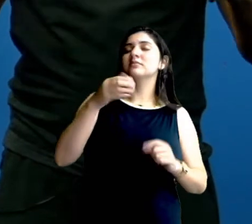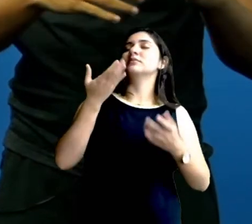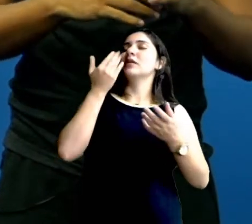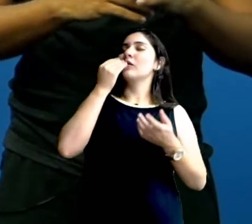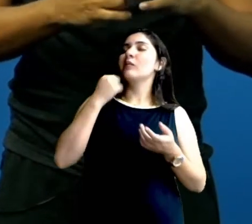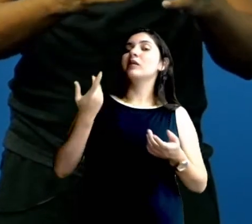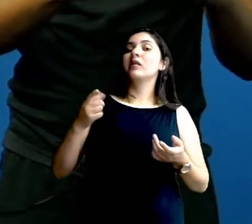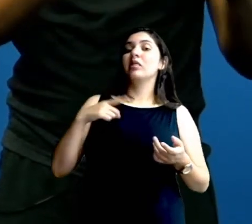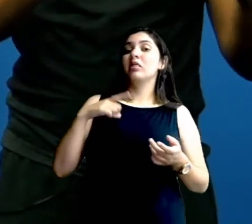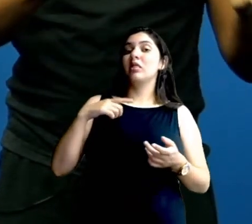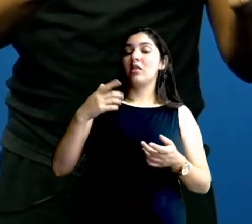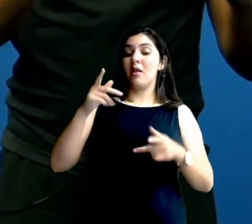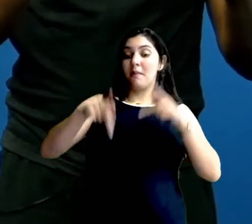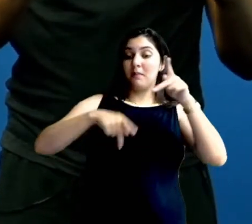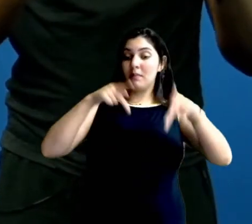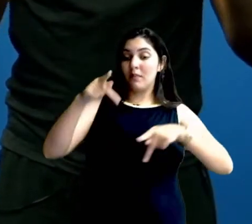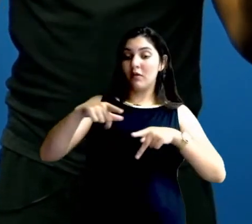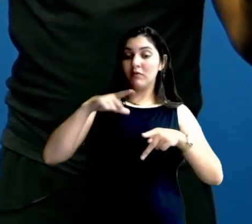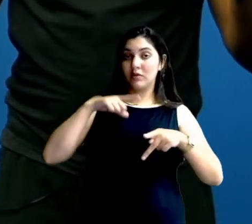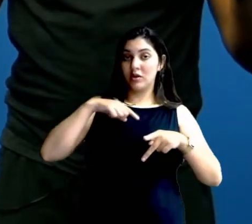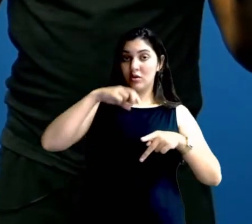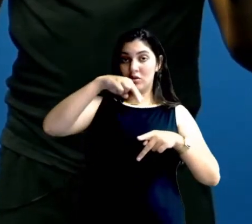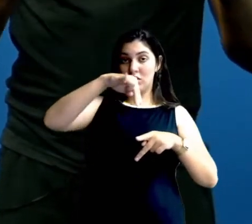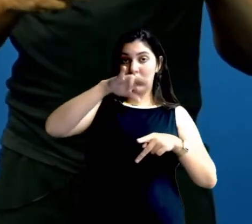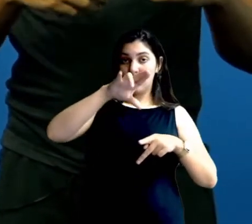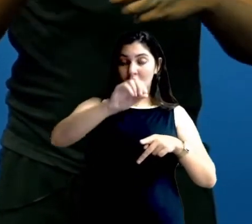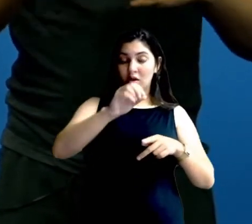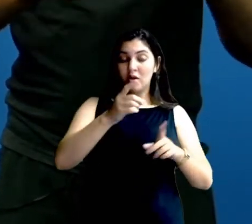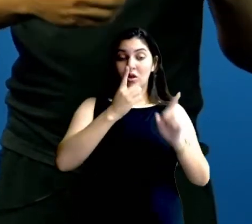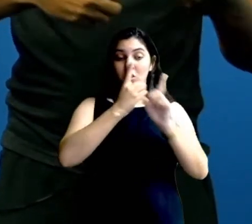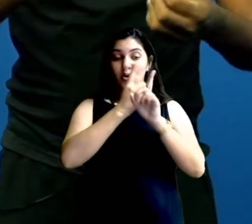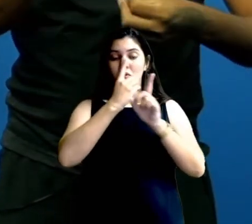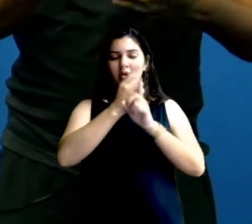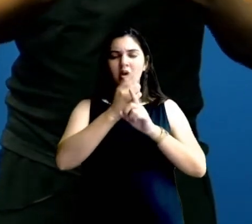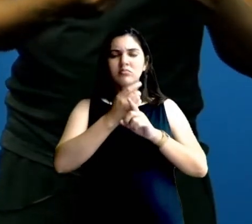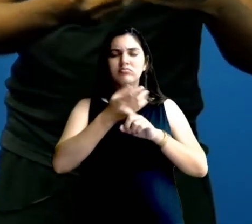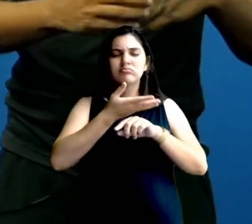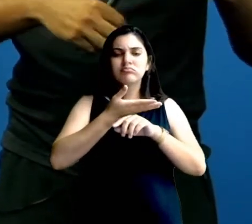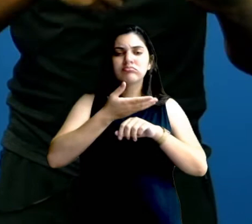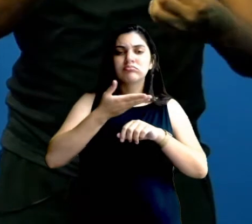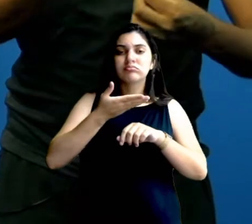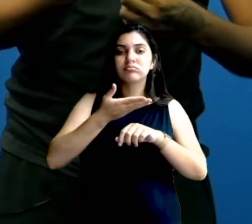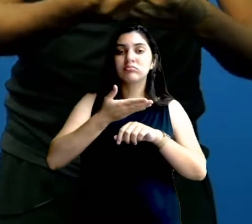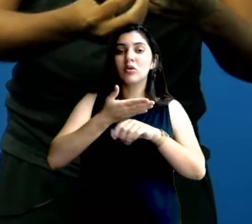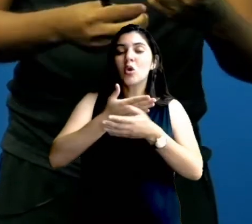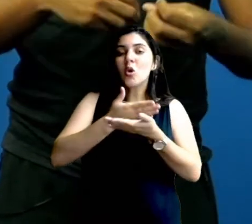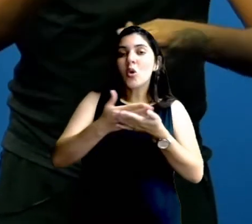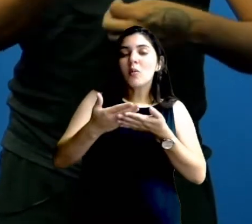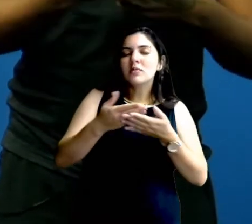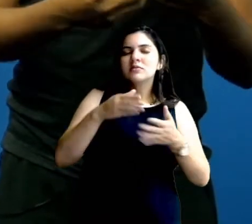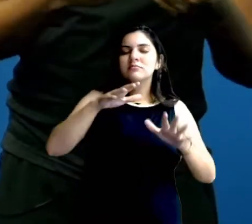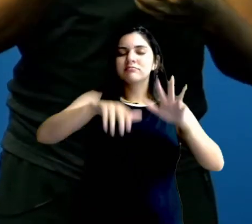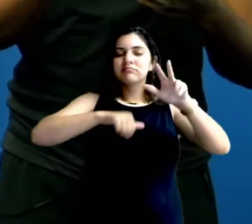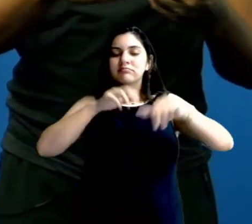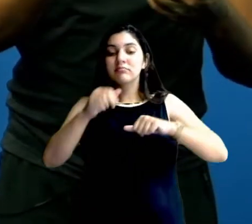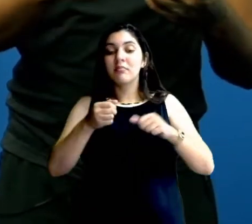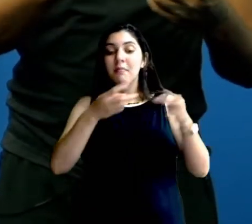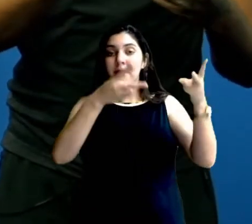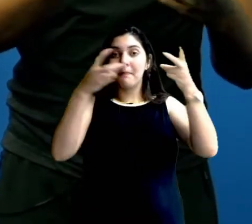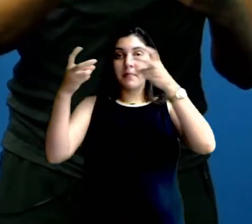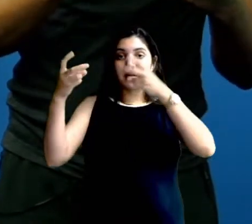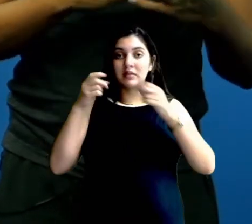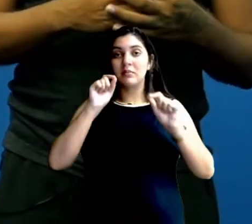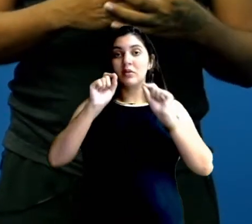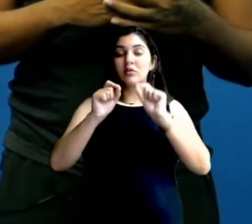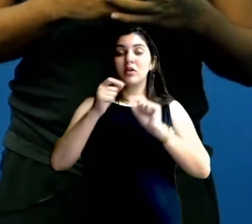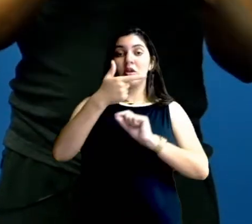existiam postos em uma ilha do Rio Nilo é que eles encontraram E aí eles começaram a fazer as escavações eles perceberam que esses postos eles